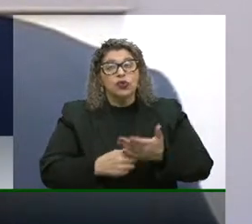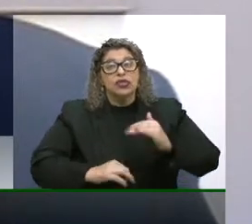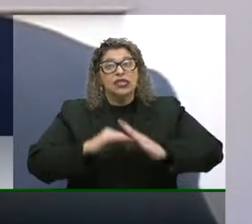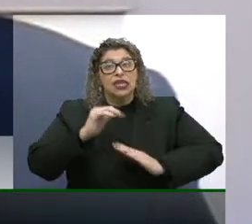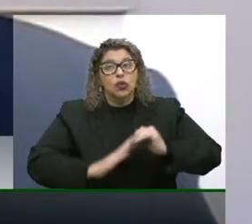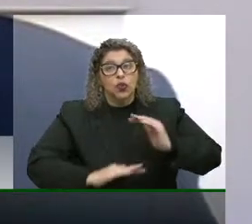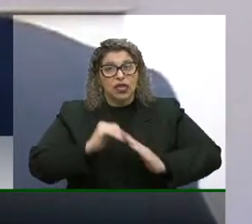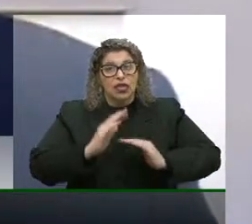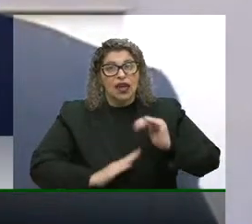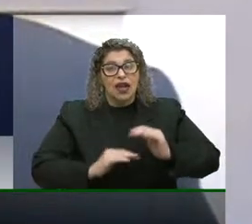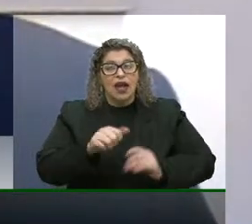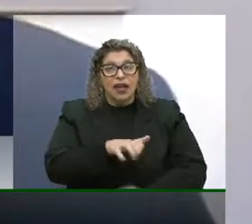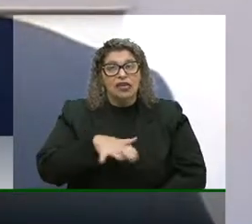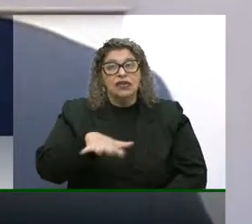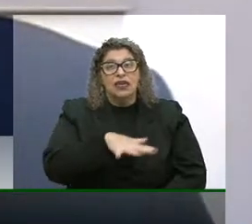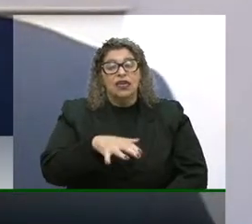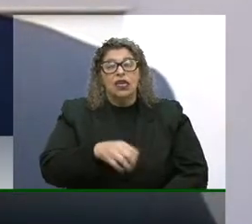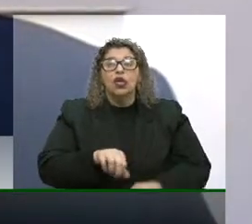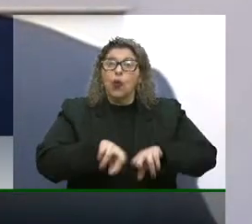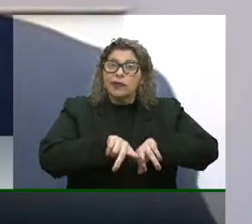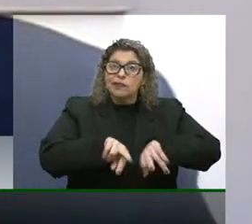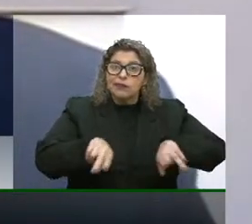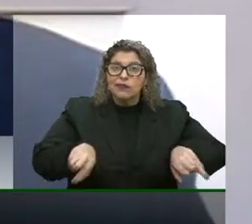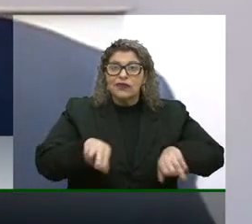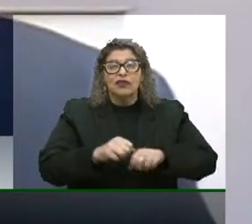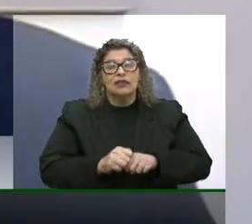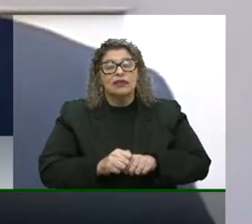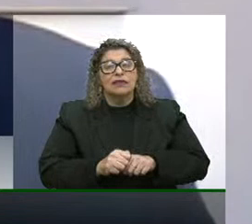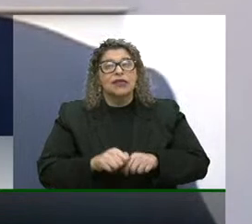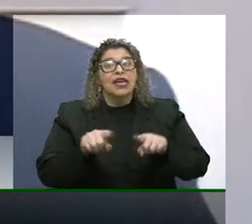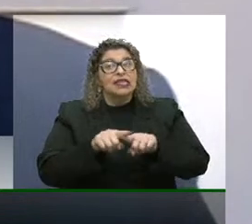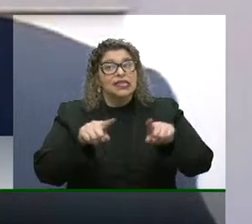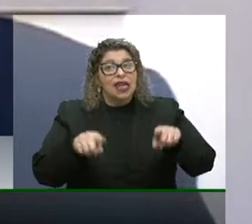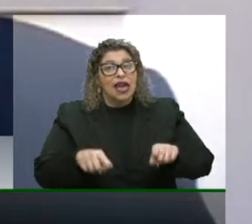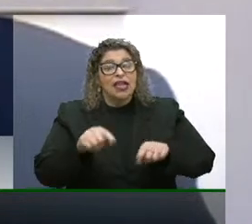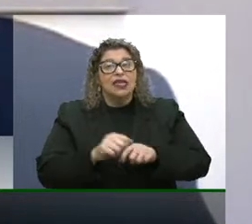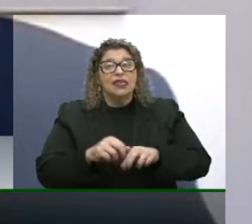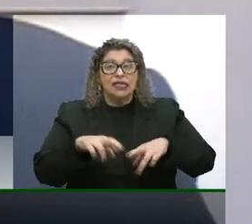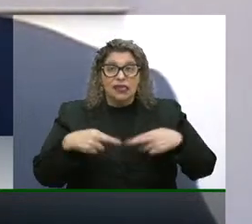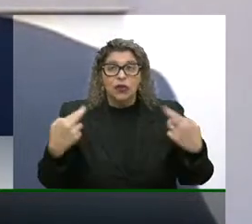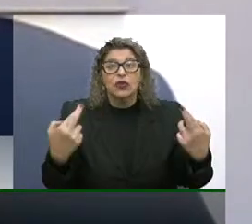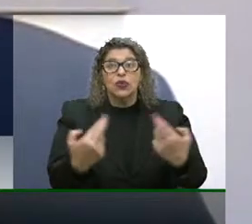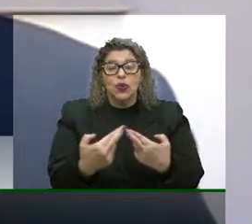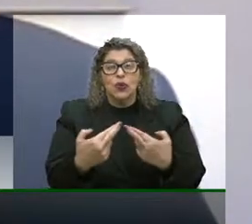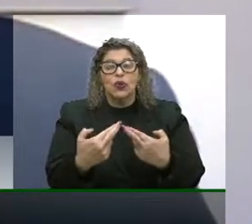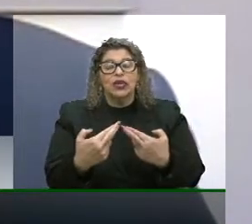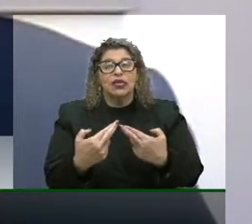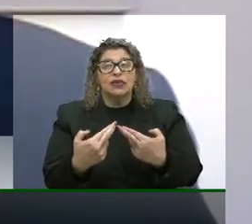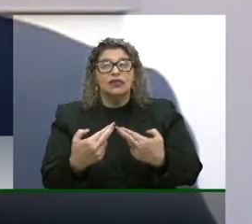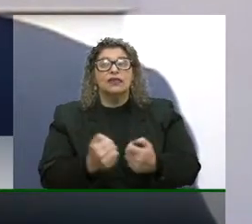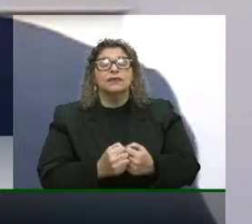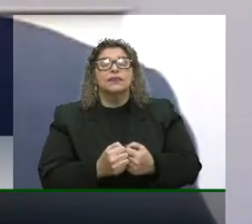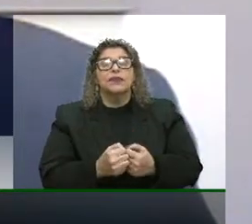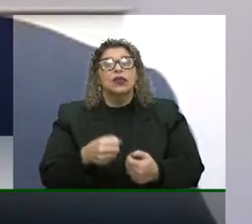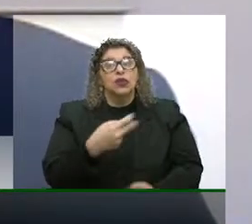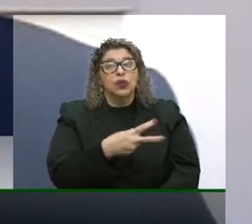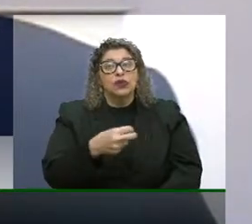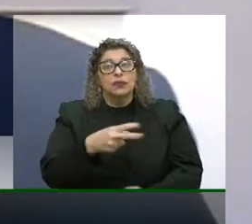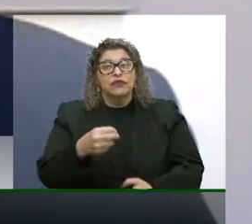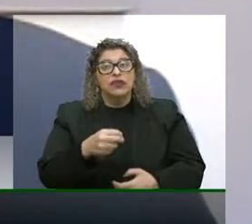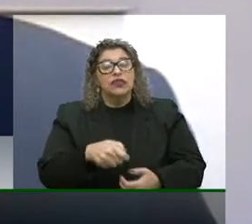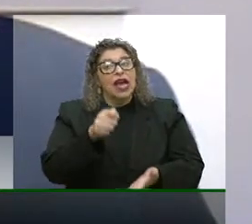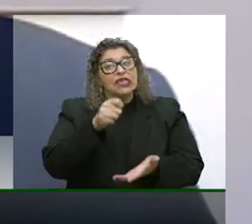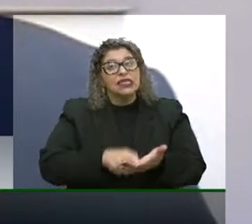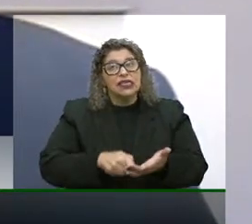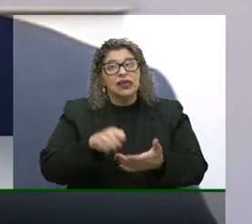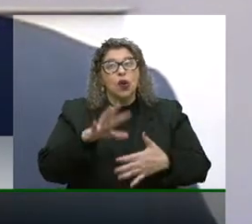e da outras providências. Sala das sessões, 23 de setembro de 2020, esse deputado assina como líder do